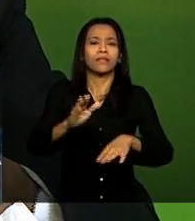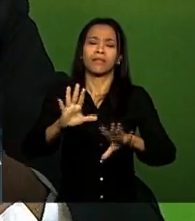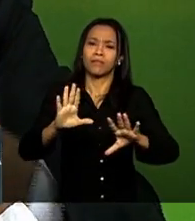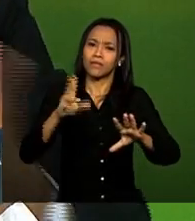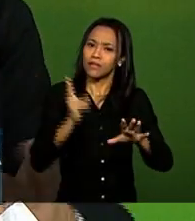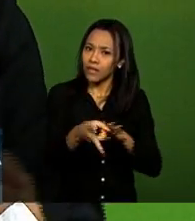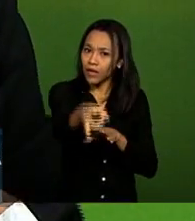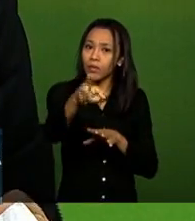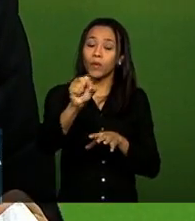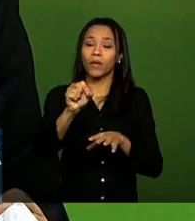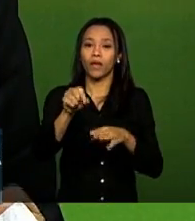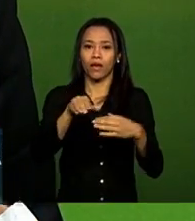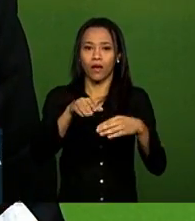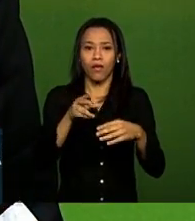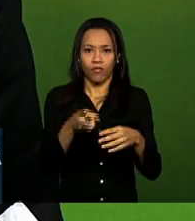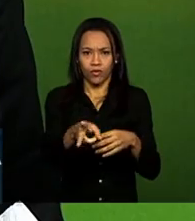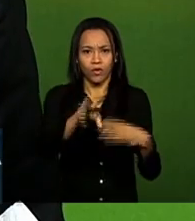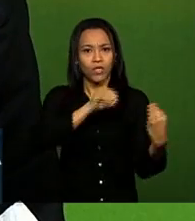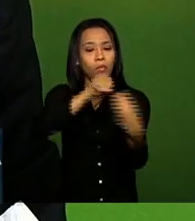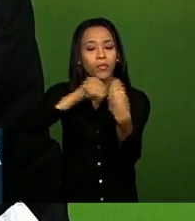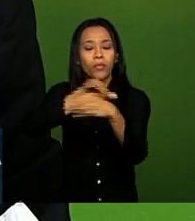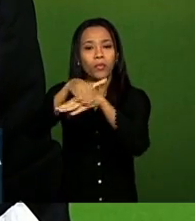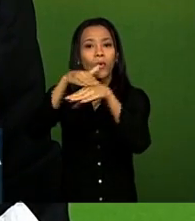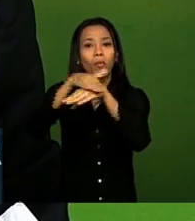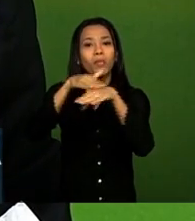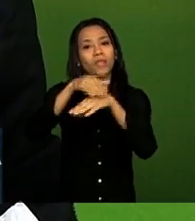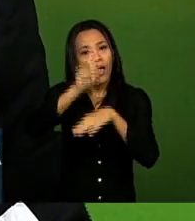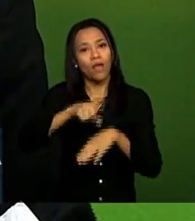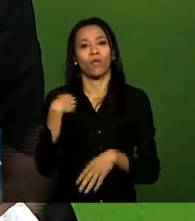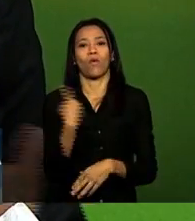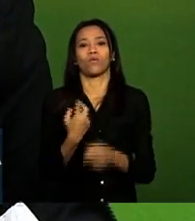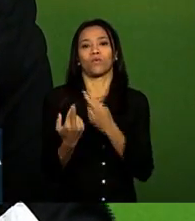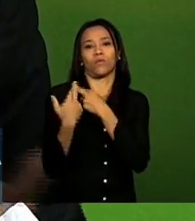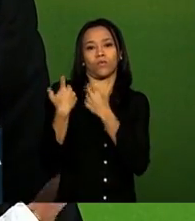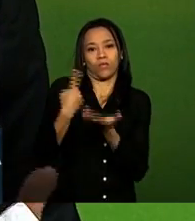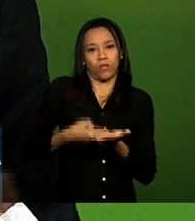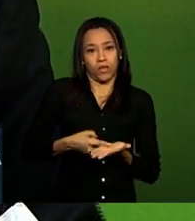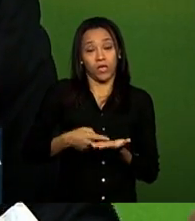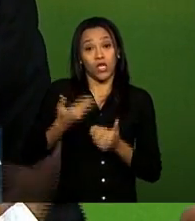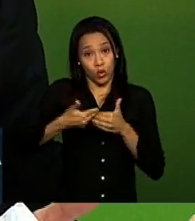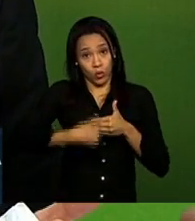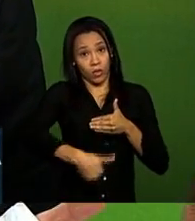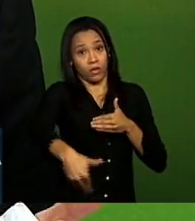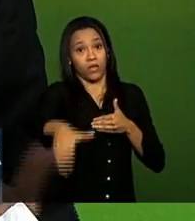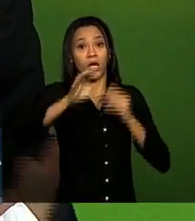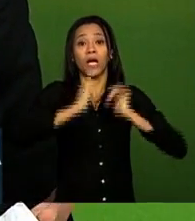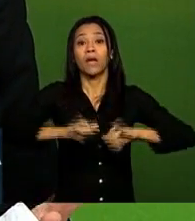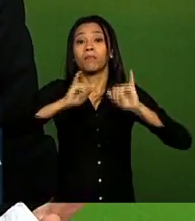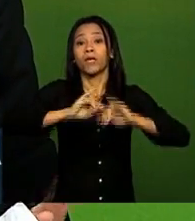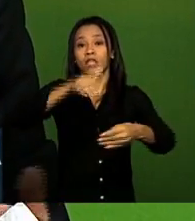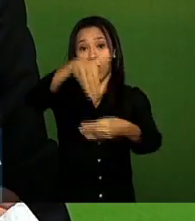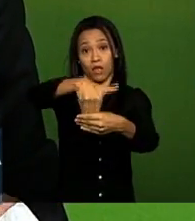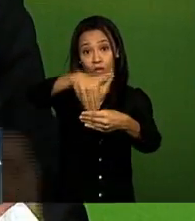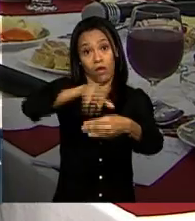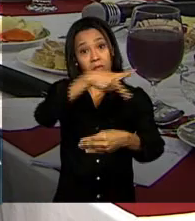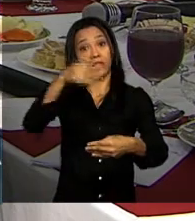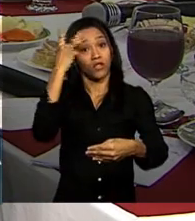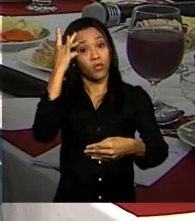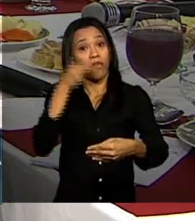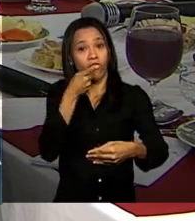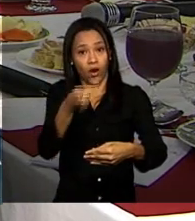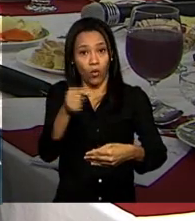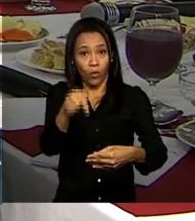grande diálogo a nossa nossa responsabilidade o presidente Dilma durante a campanha fez várias referências essa ideia a uma